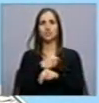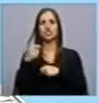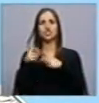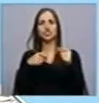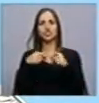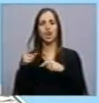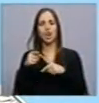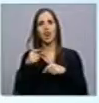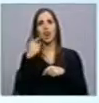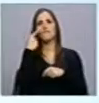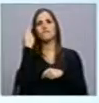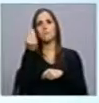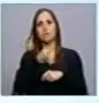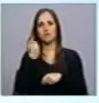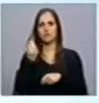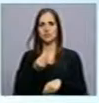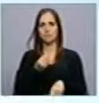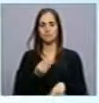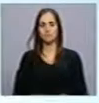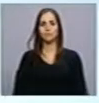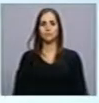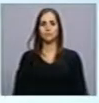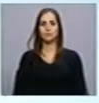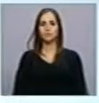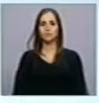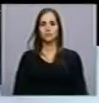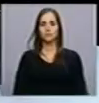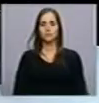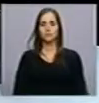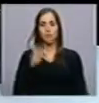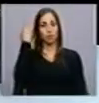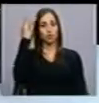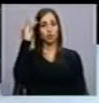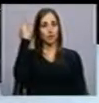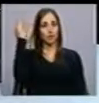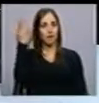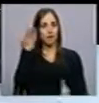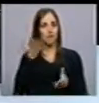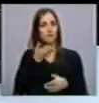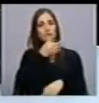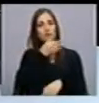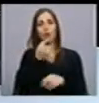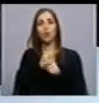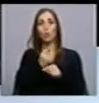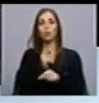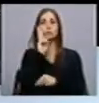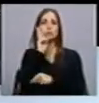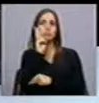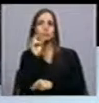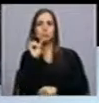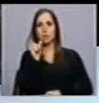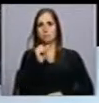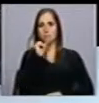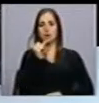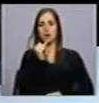Tabi. E quando a teoria avança com estruturas que a prática, a observação ainda não encontrou, não deixa de ser menos